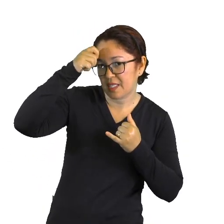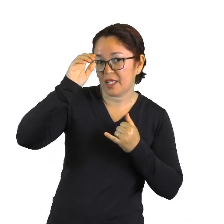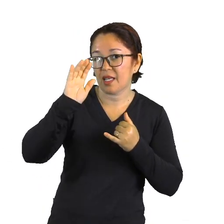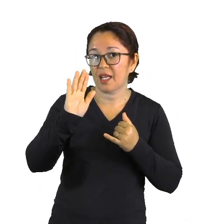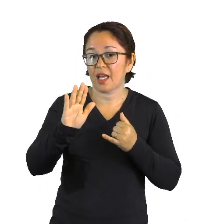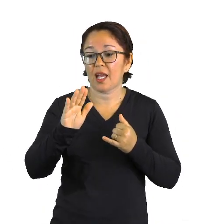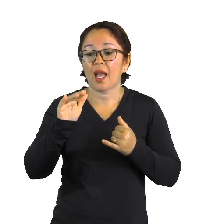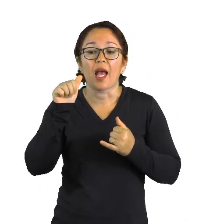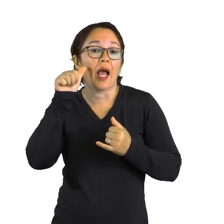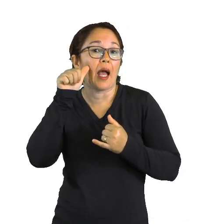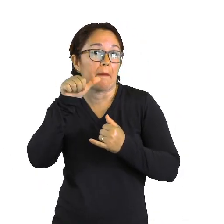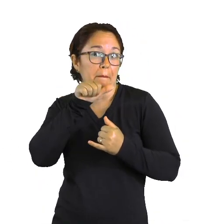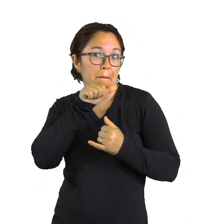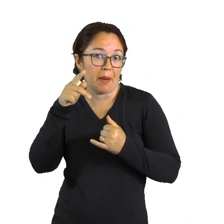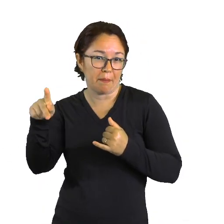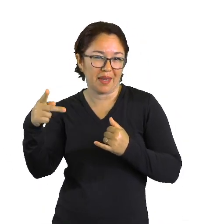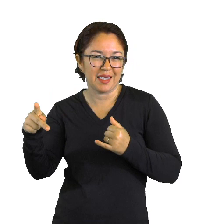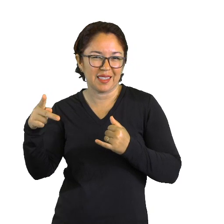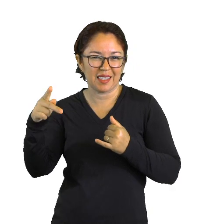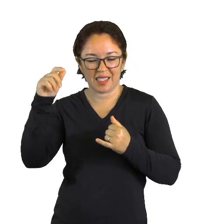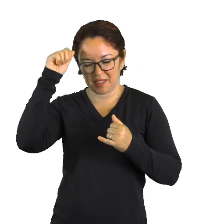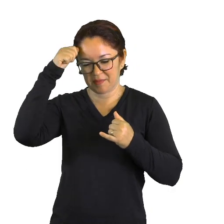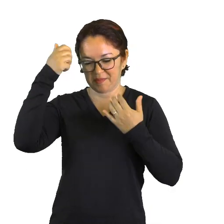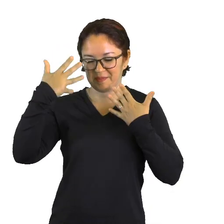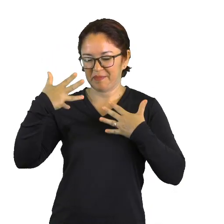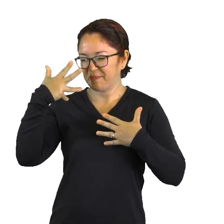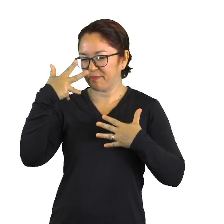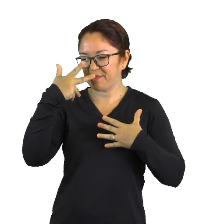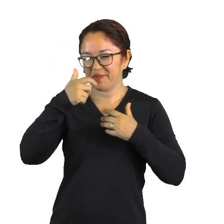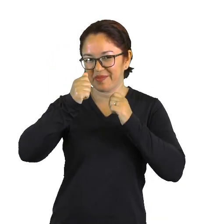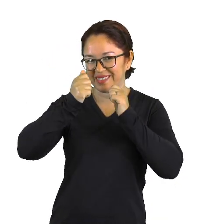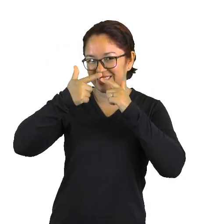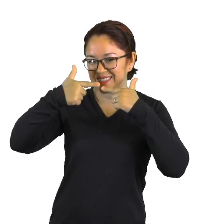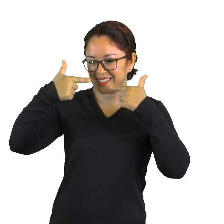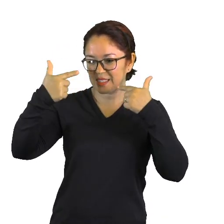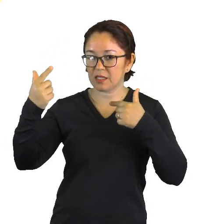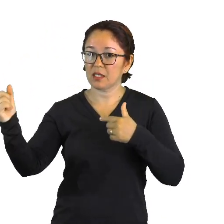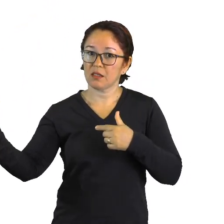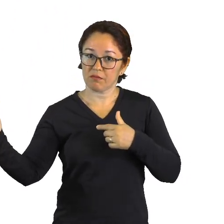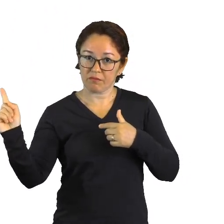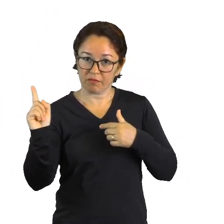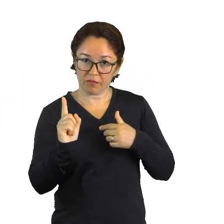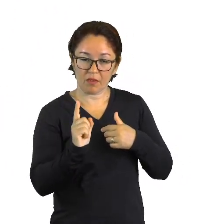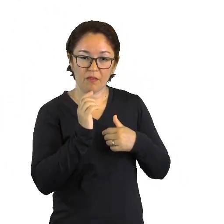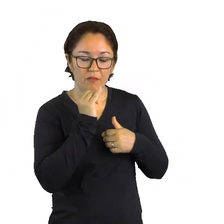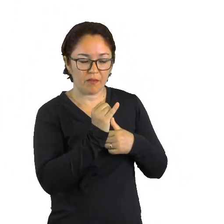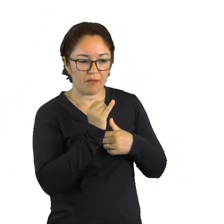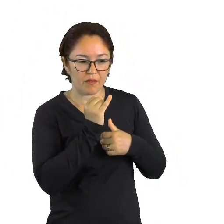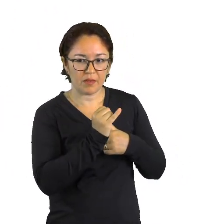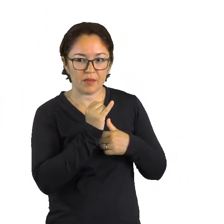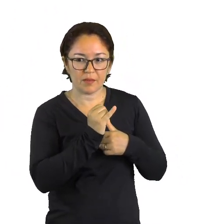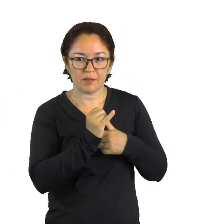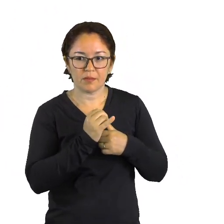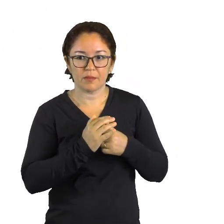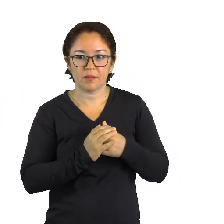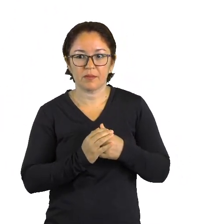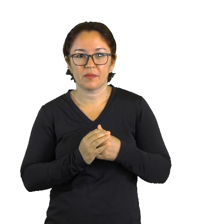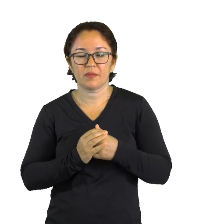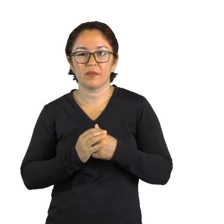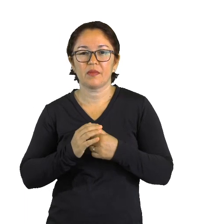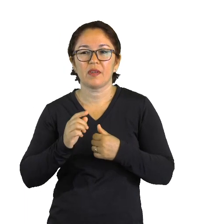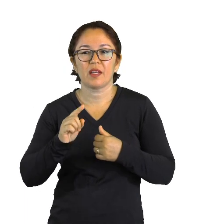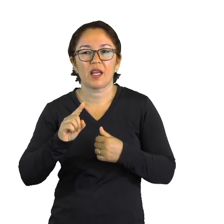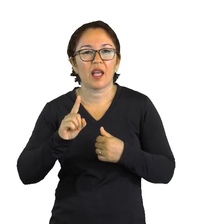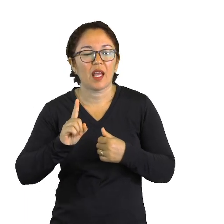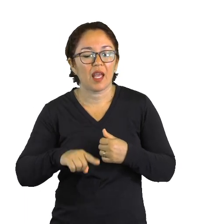mulata linda e risonha, resolveu se meter e disse: artes de uma